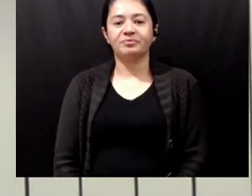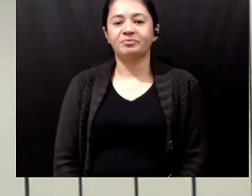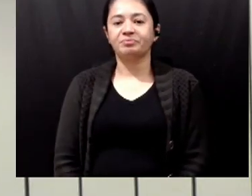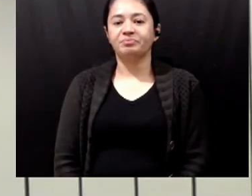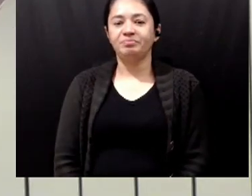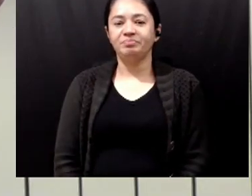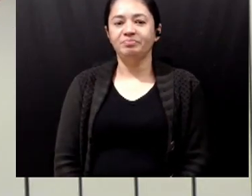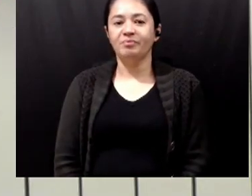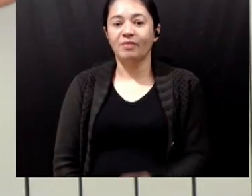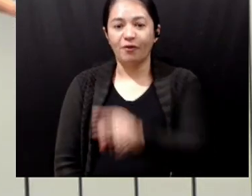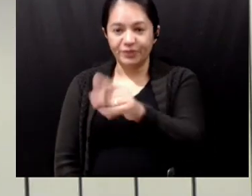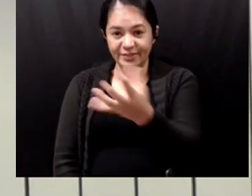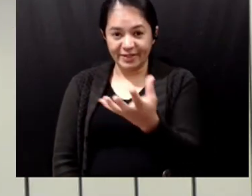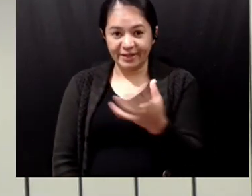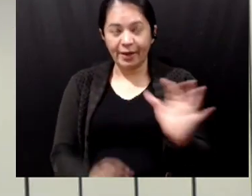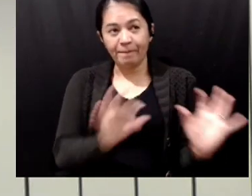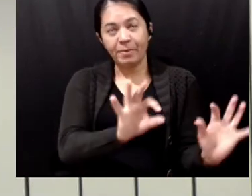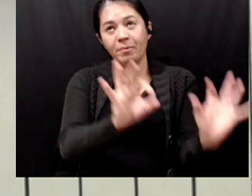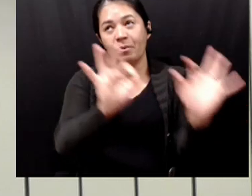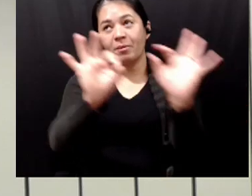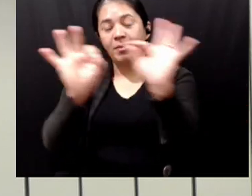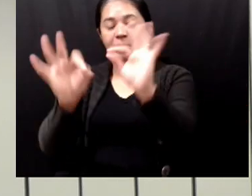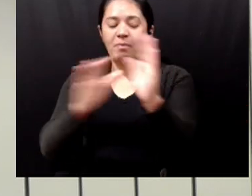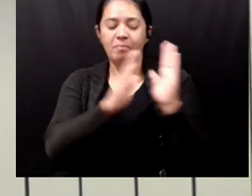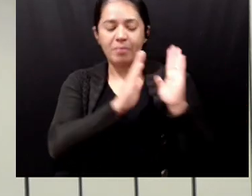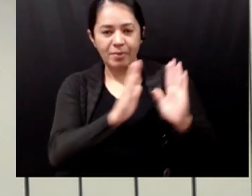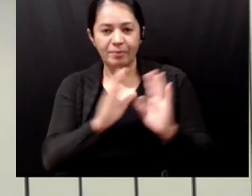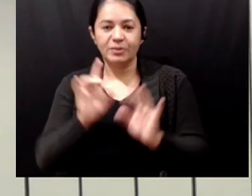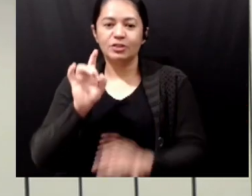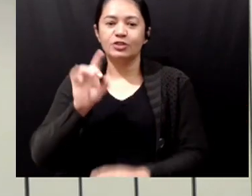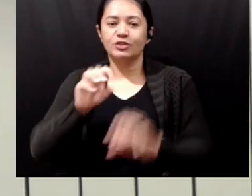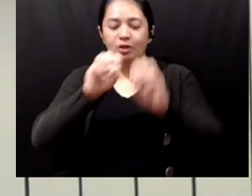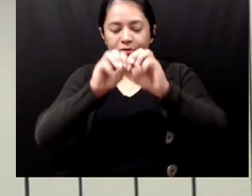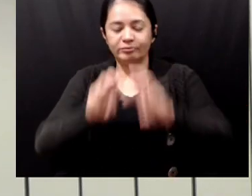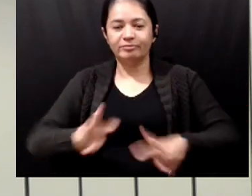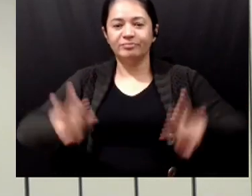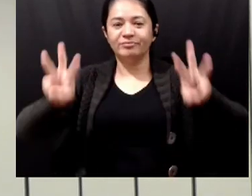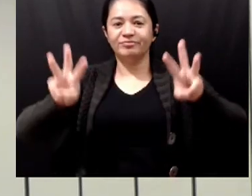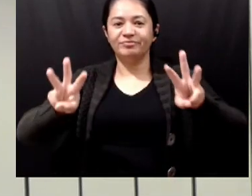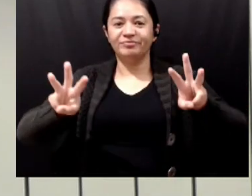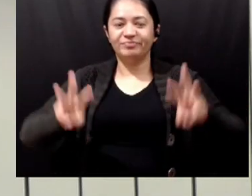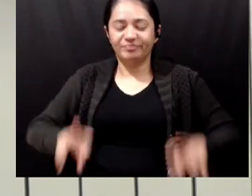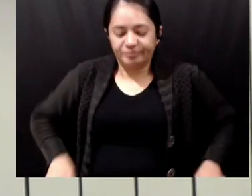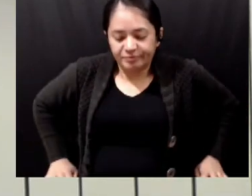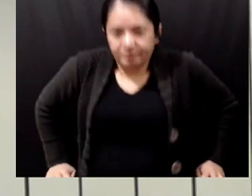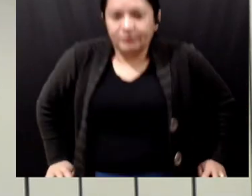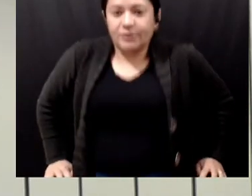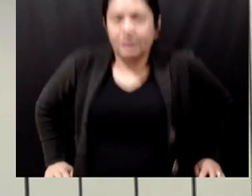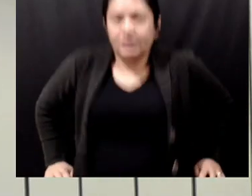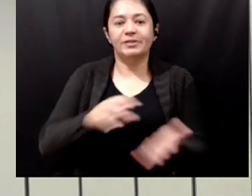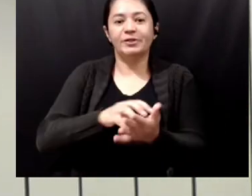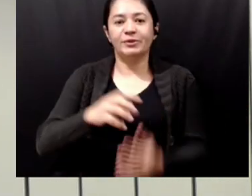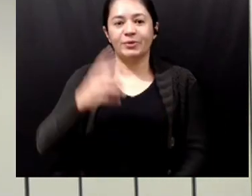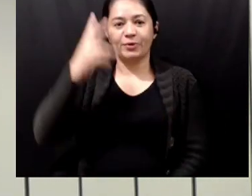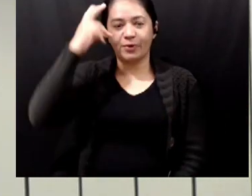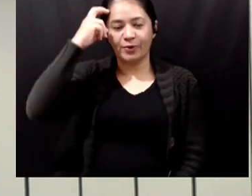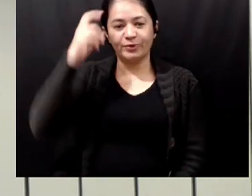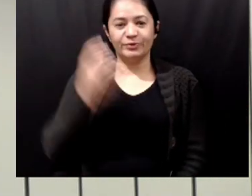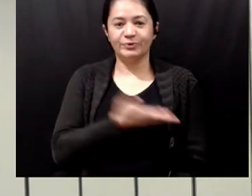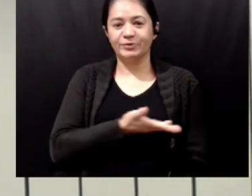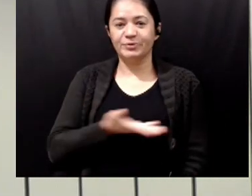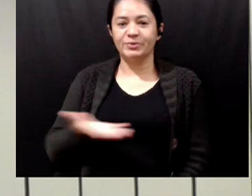conferir toda a programação, é só entrar lá no site do Centro Cultural SESI Campinas. É o